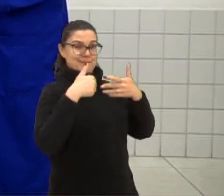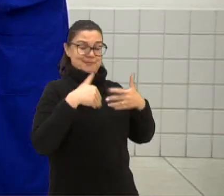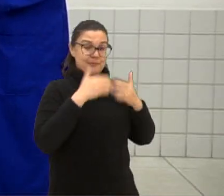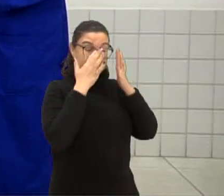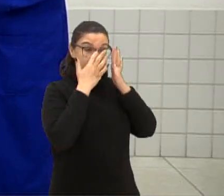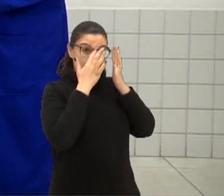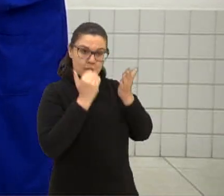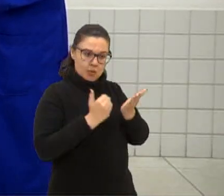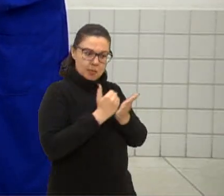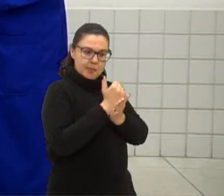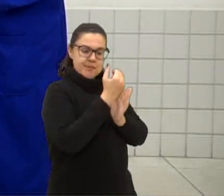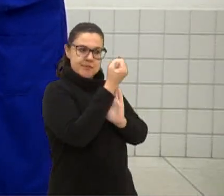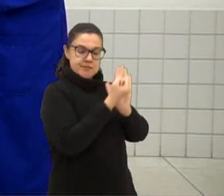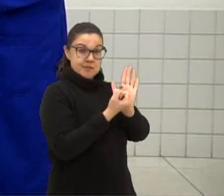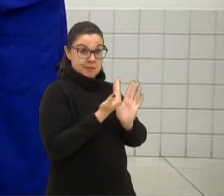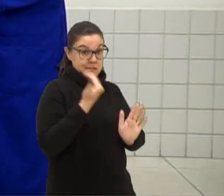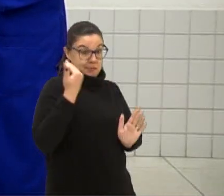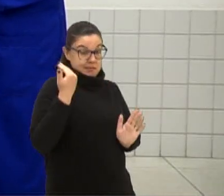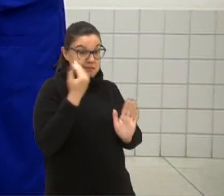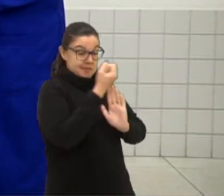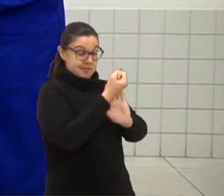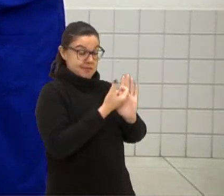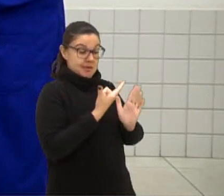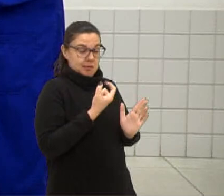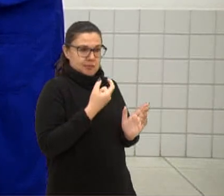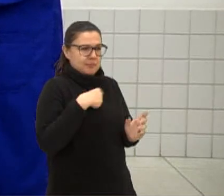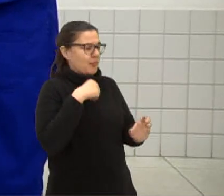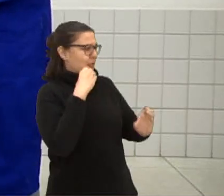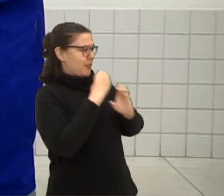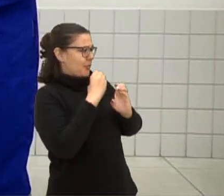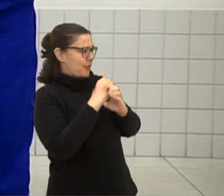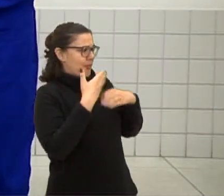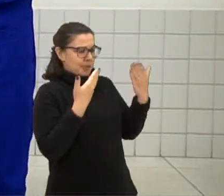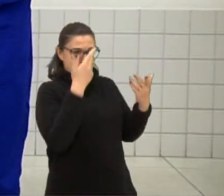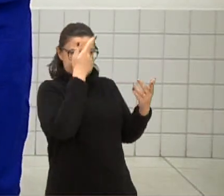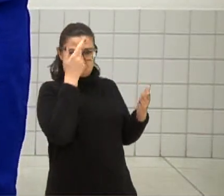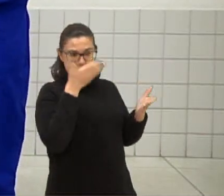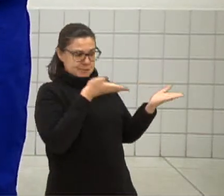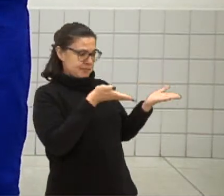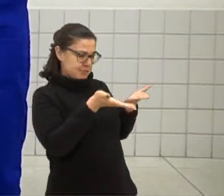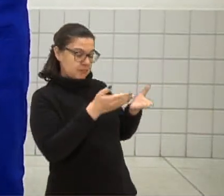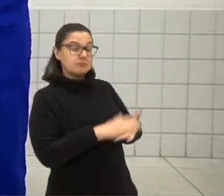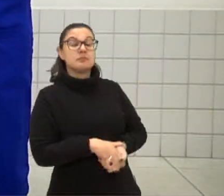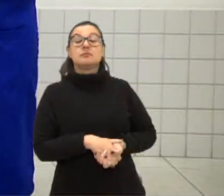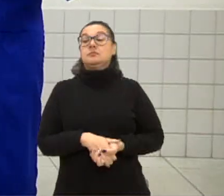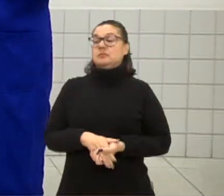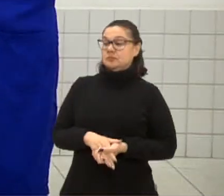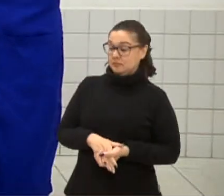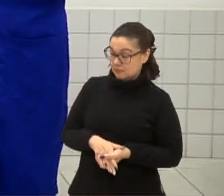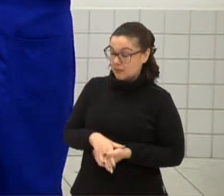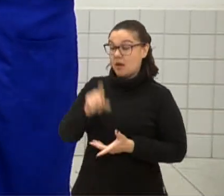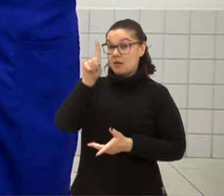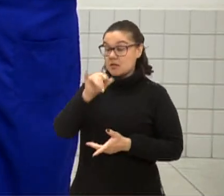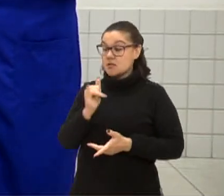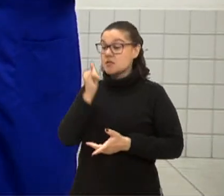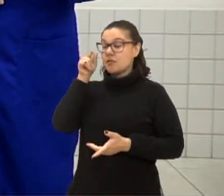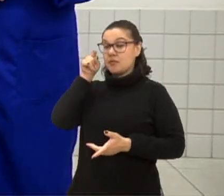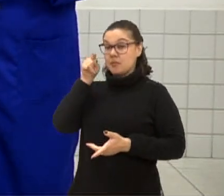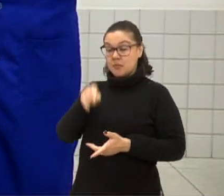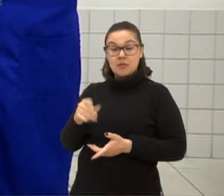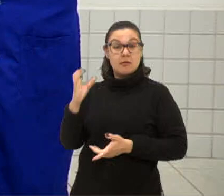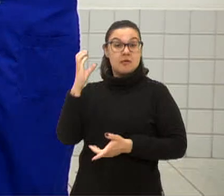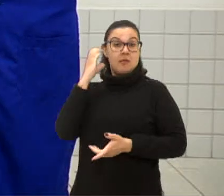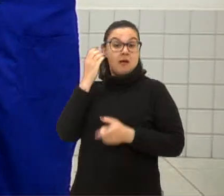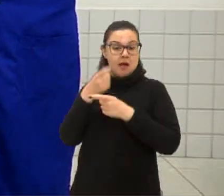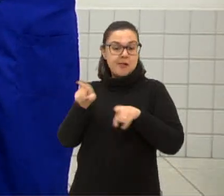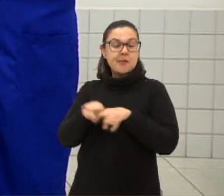E lá no início do século passado era muito difícil ter comunicação entre as pessoas, né? Exatamente. Isso foi importante